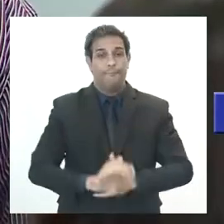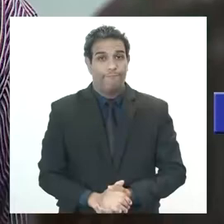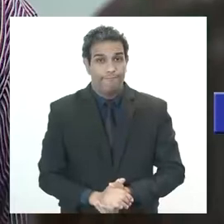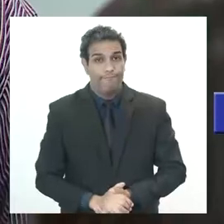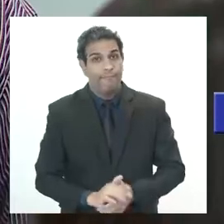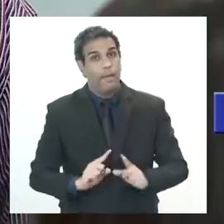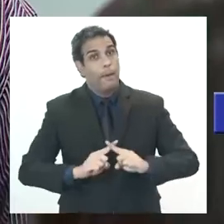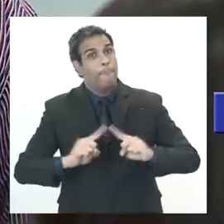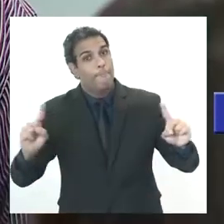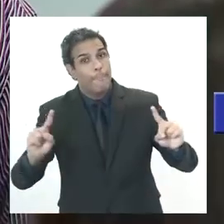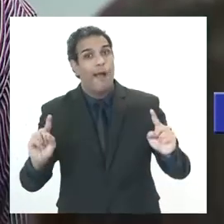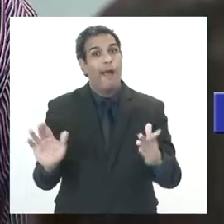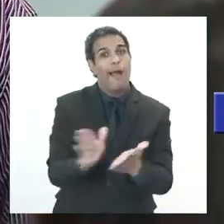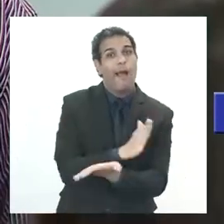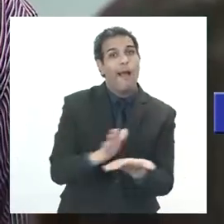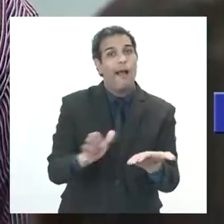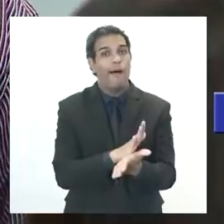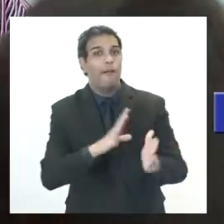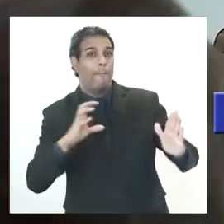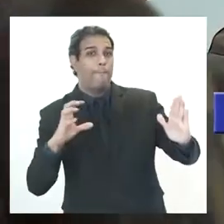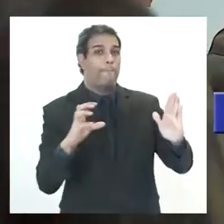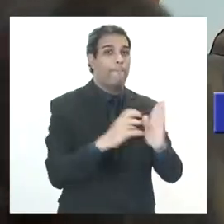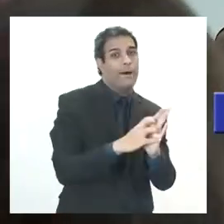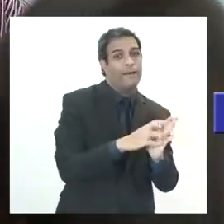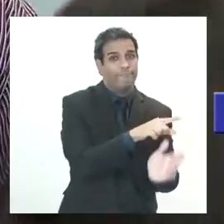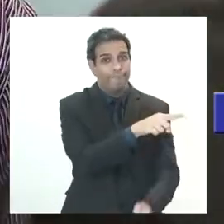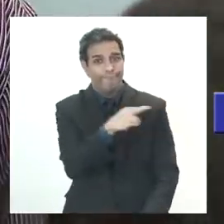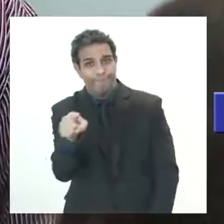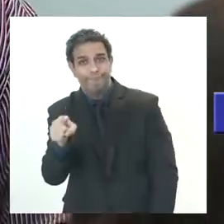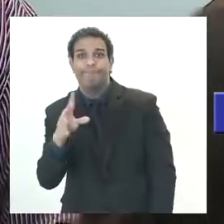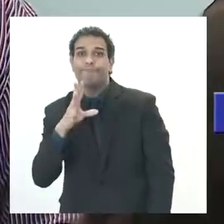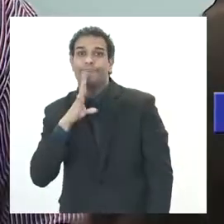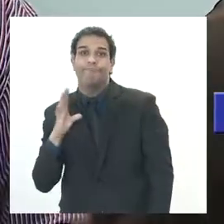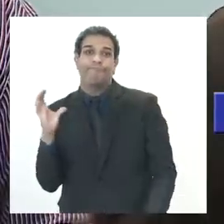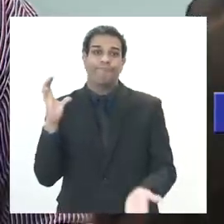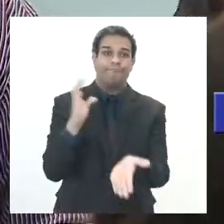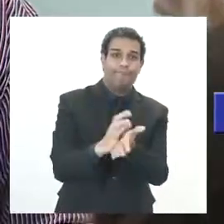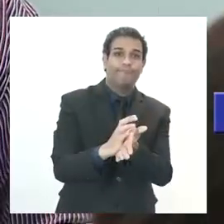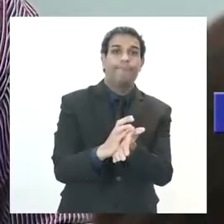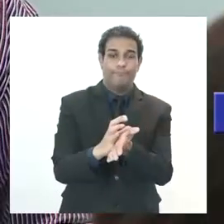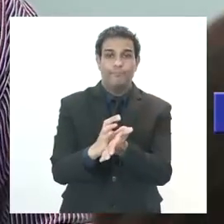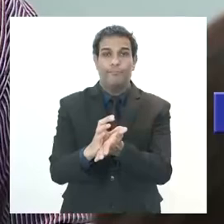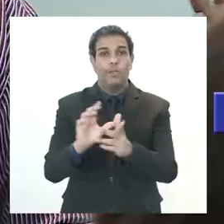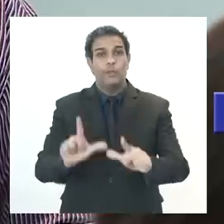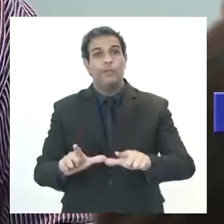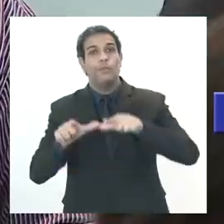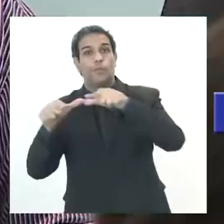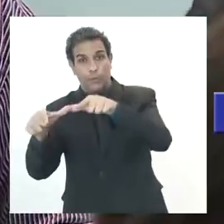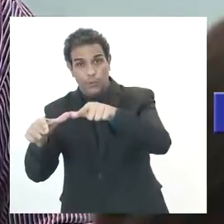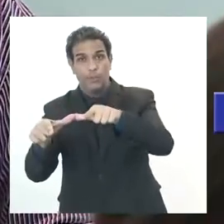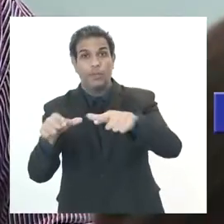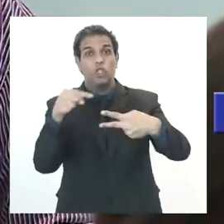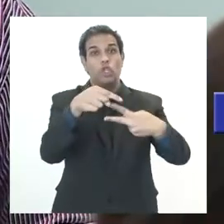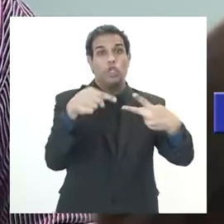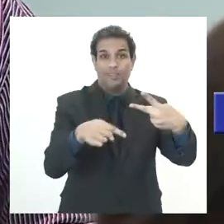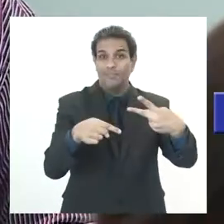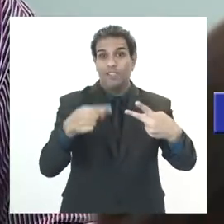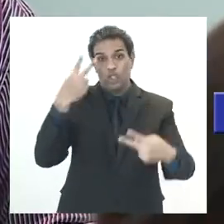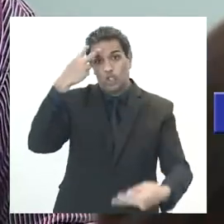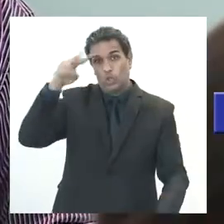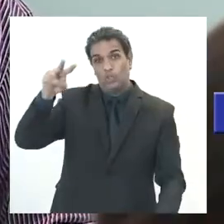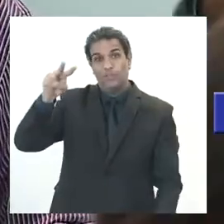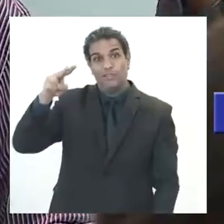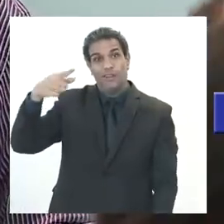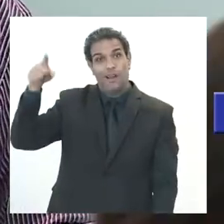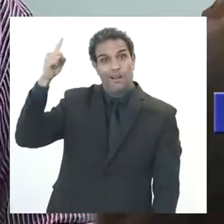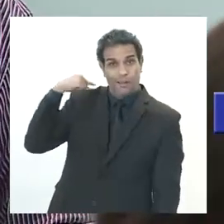a não ser um determinado partido que não por acaso É financiado pelo Itaú que não por acaso dois dias antes da construção